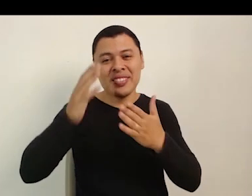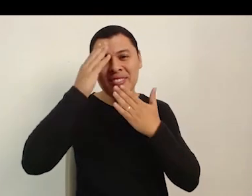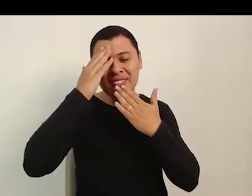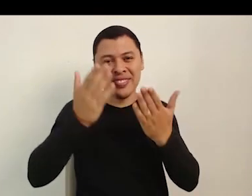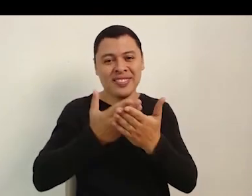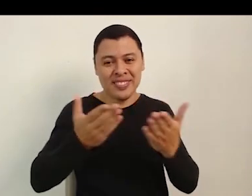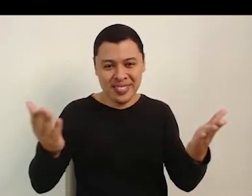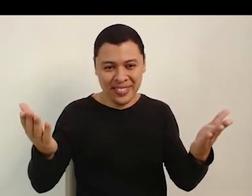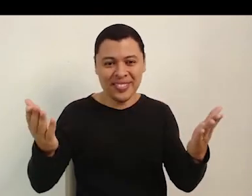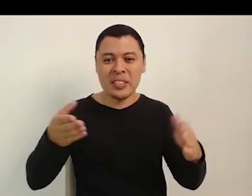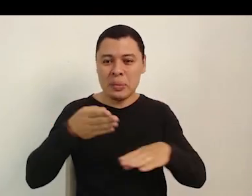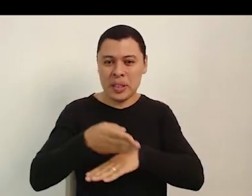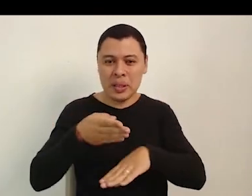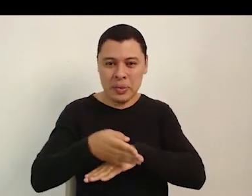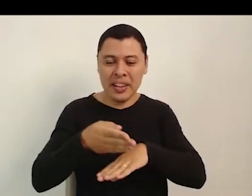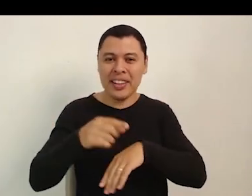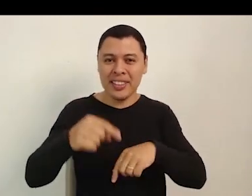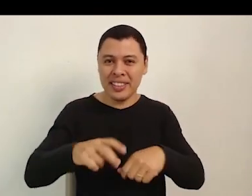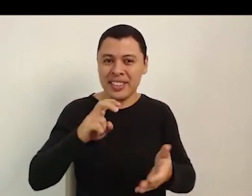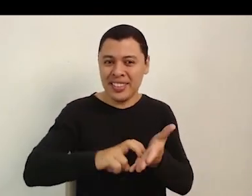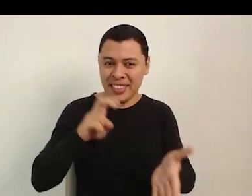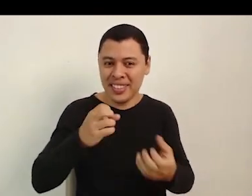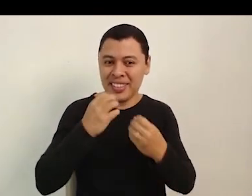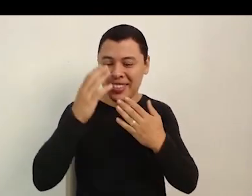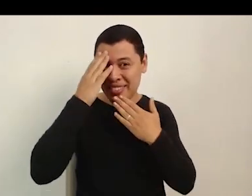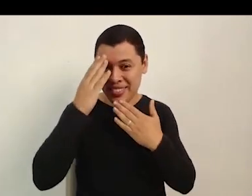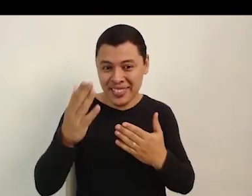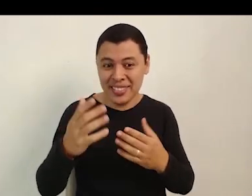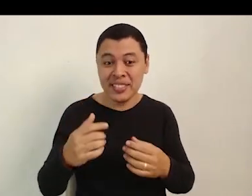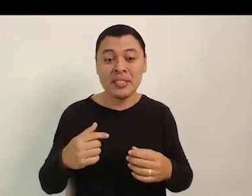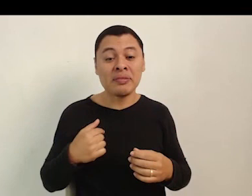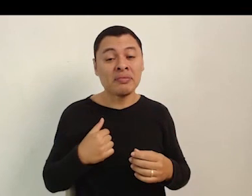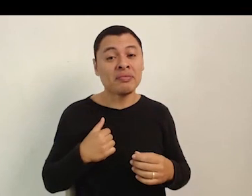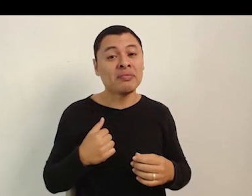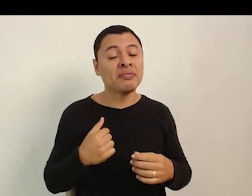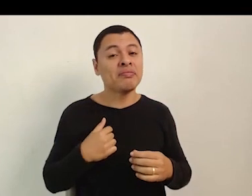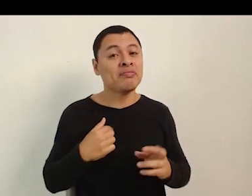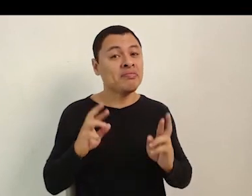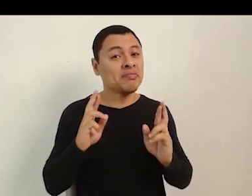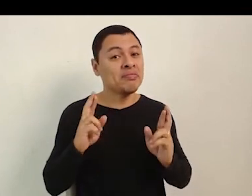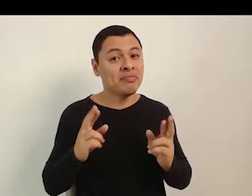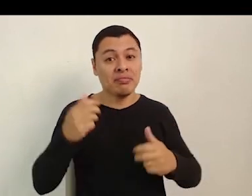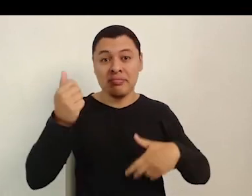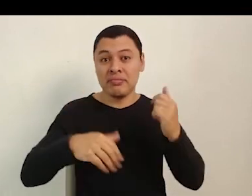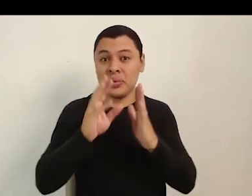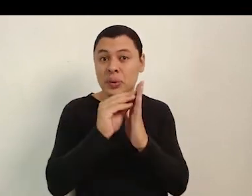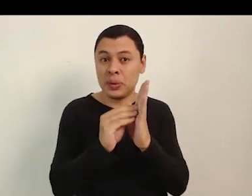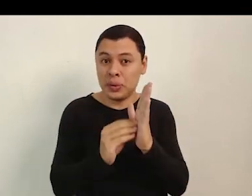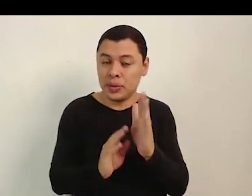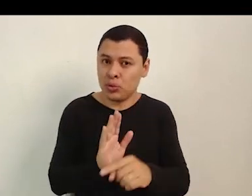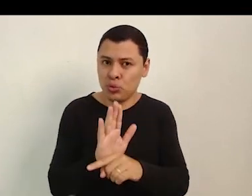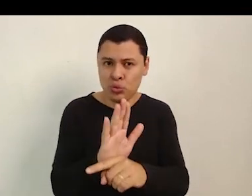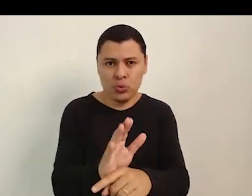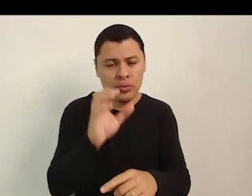vocês que participaram aqui da trilha no período da manhã. Eu espero que esse conteúdo tenha sido relevante para todos vocês,